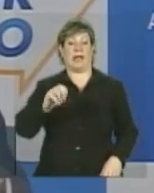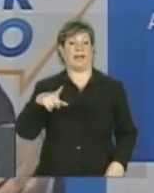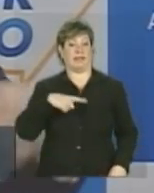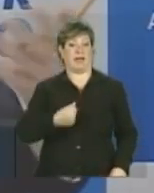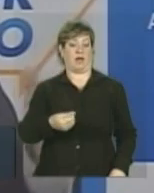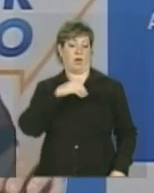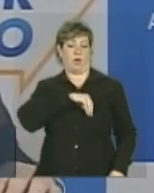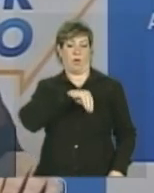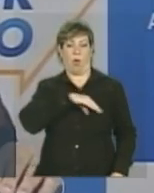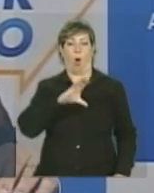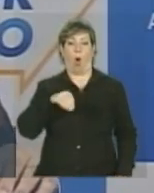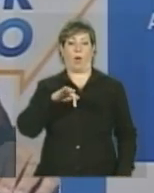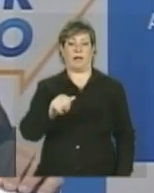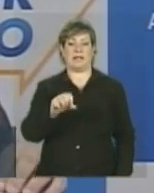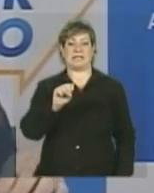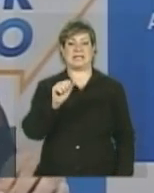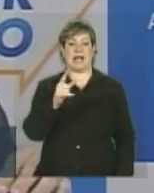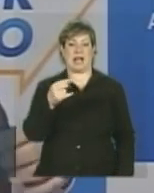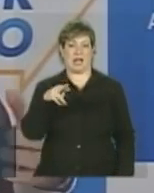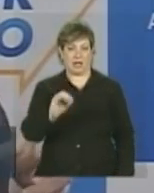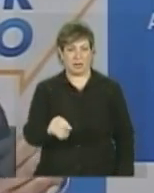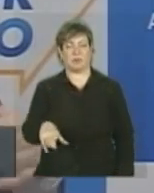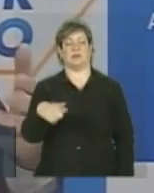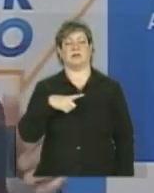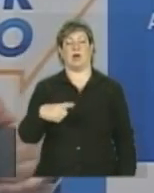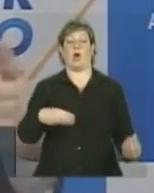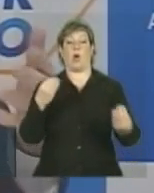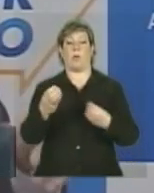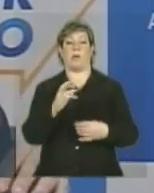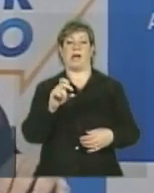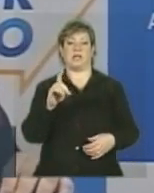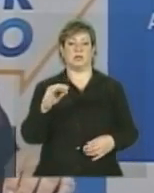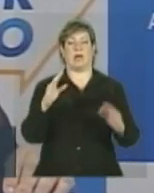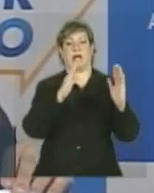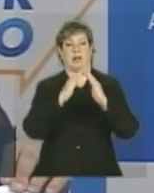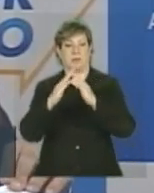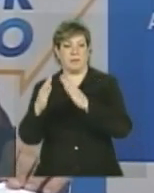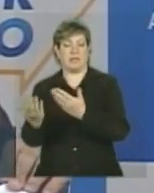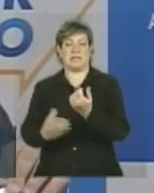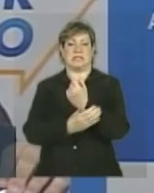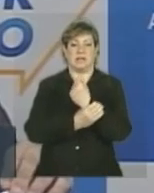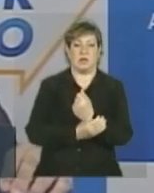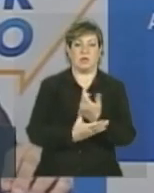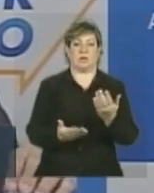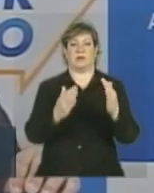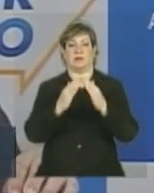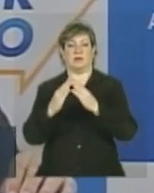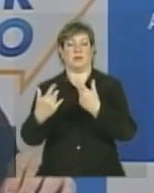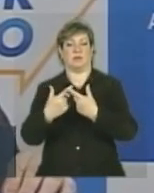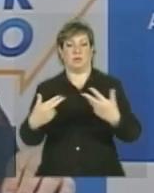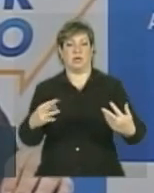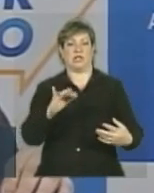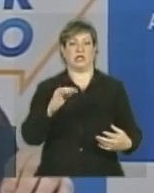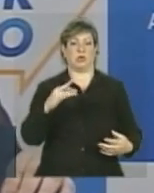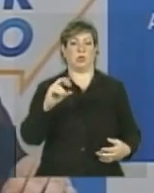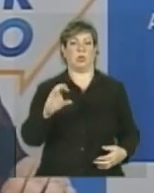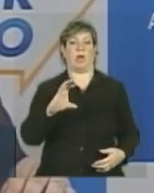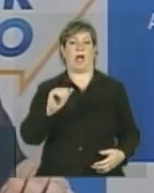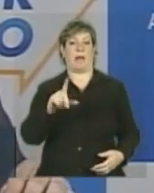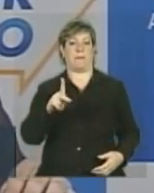salário, além de condições diferenciadas em crédito habitacional, consórcio, seguro, residencial, título de capitalização e